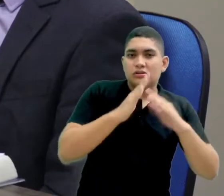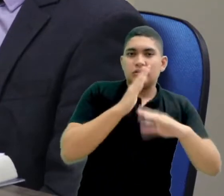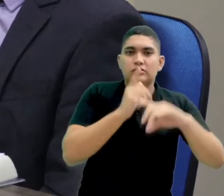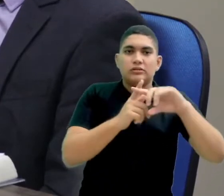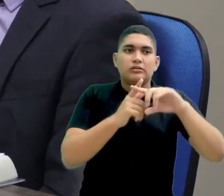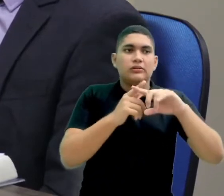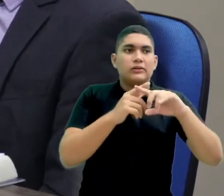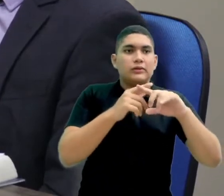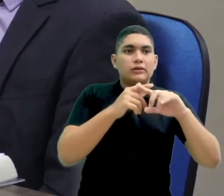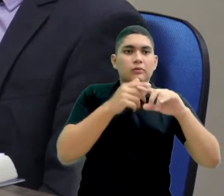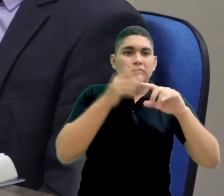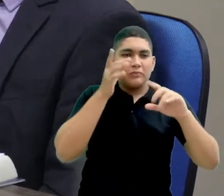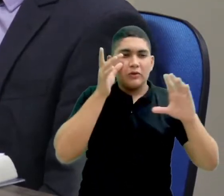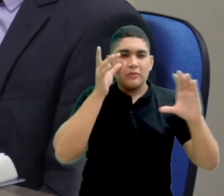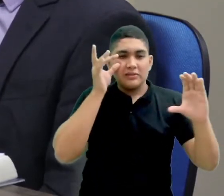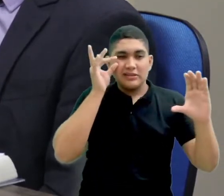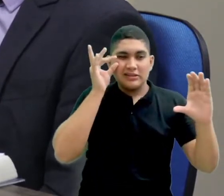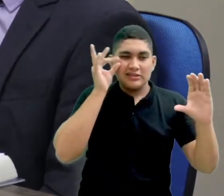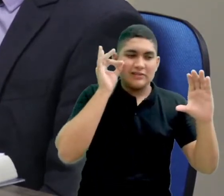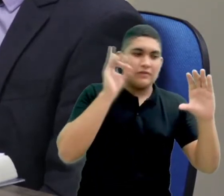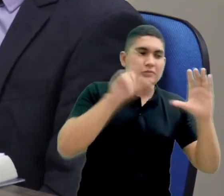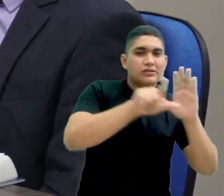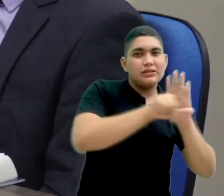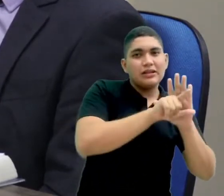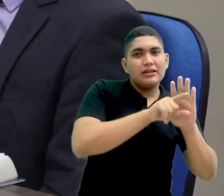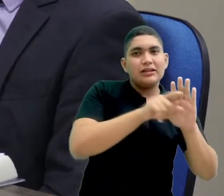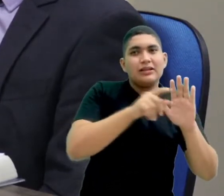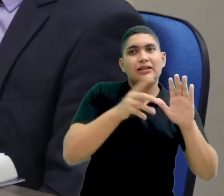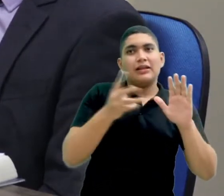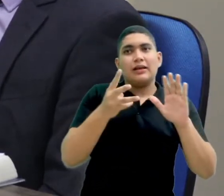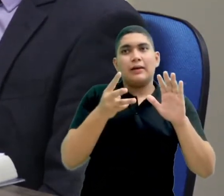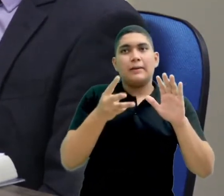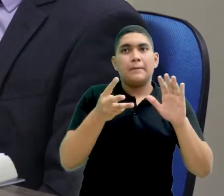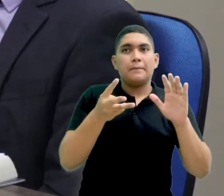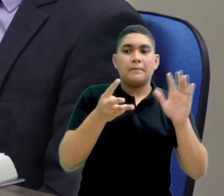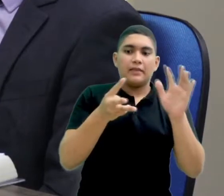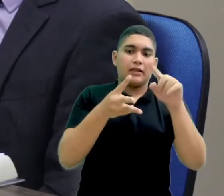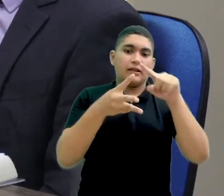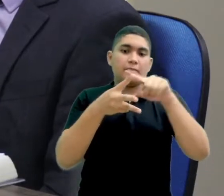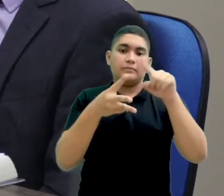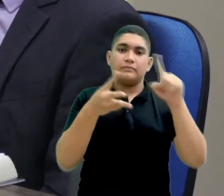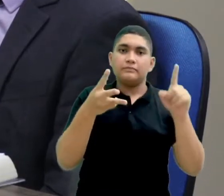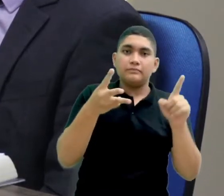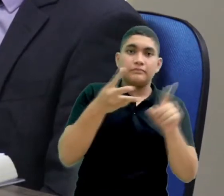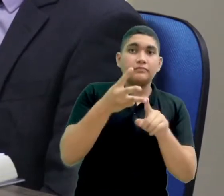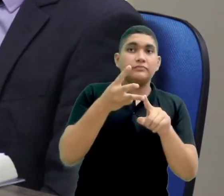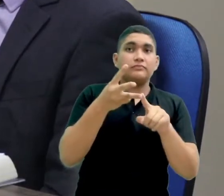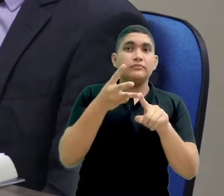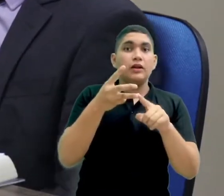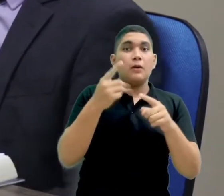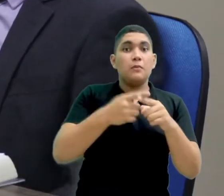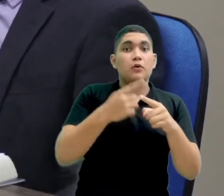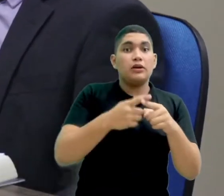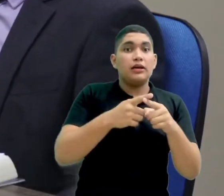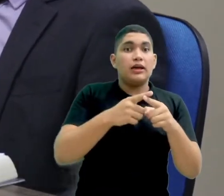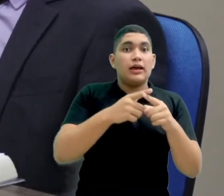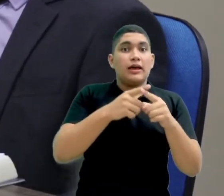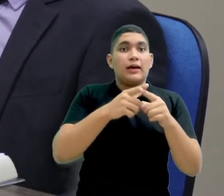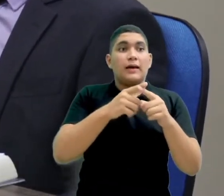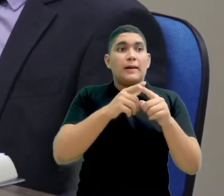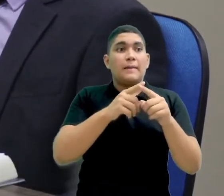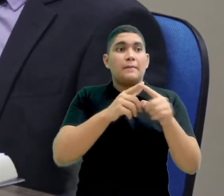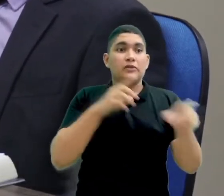aspectos cerimoniais e alguns aspectos civis da lei, porque foi dada diretamente para o povo judeu, mas